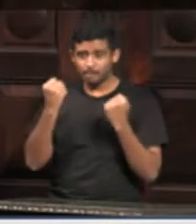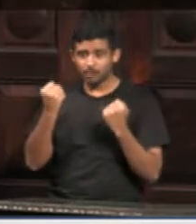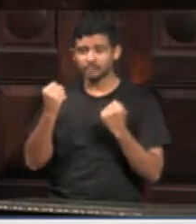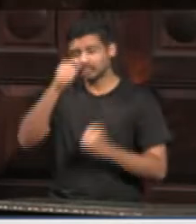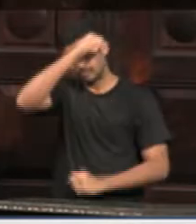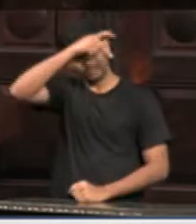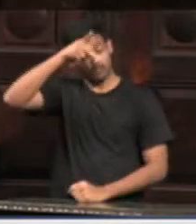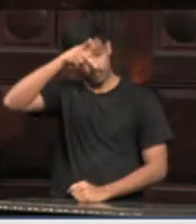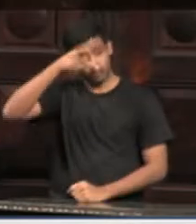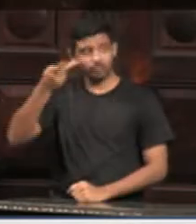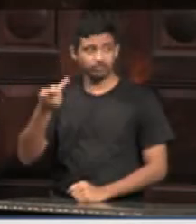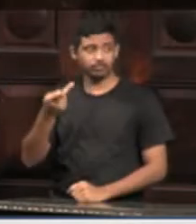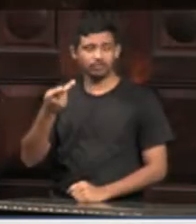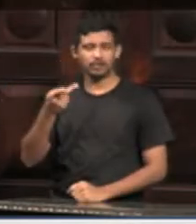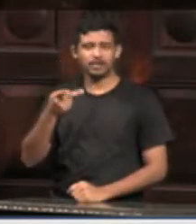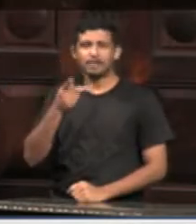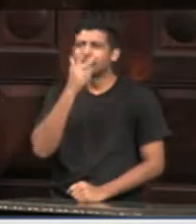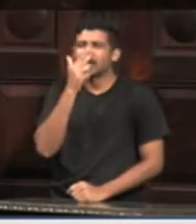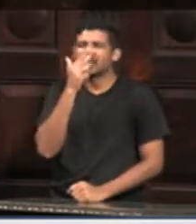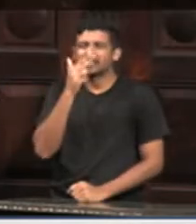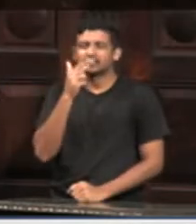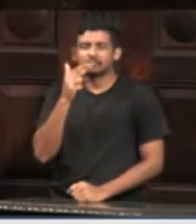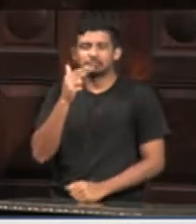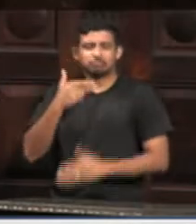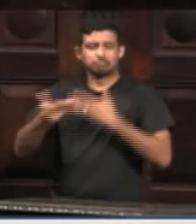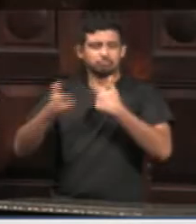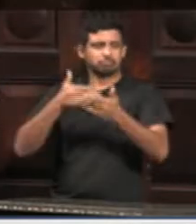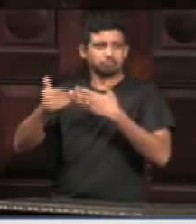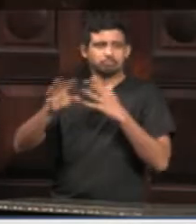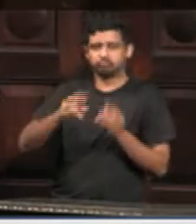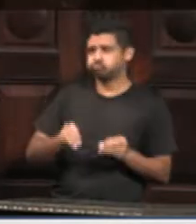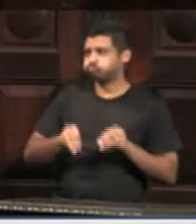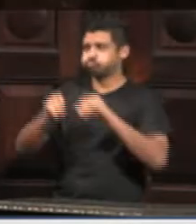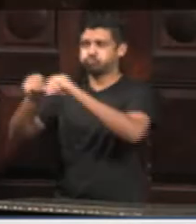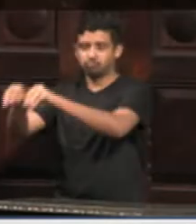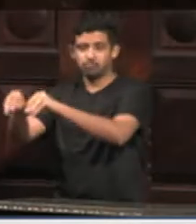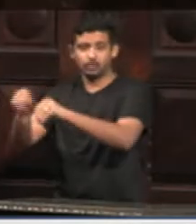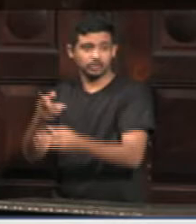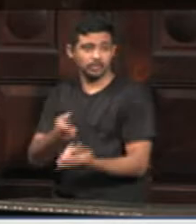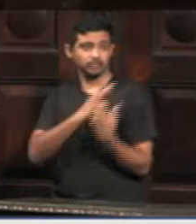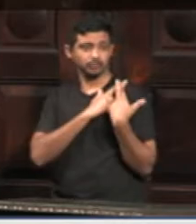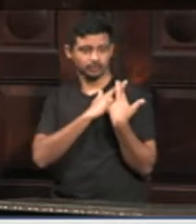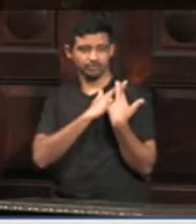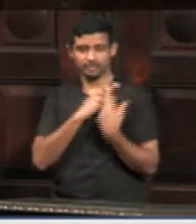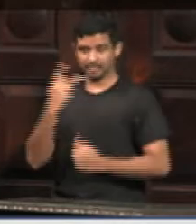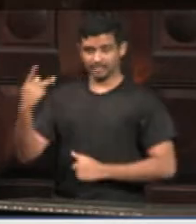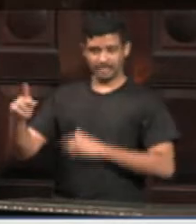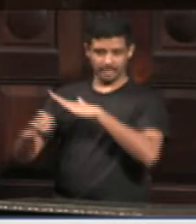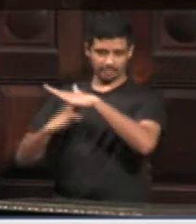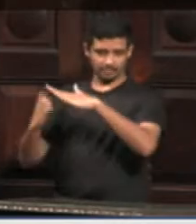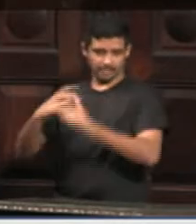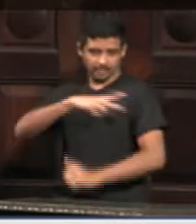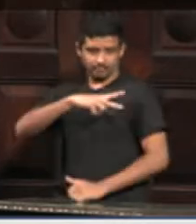transferindo suas responsabilidades para a iniciativa privada.